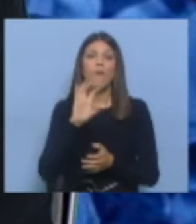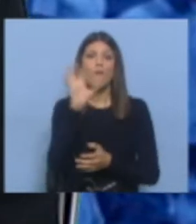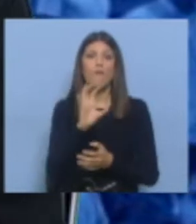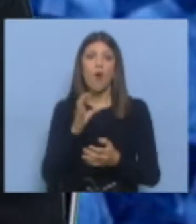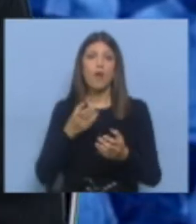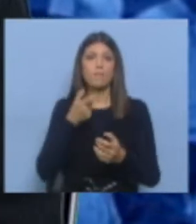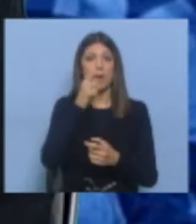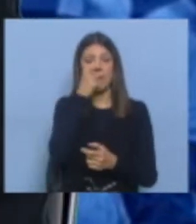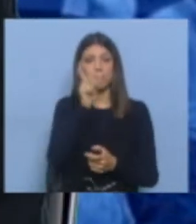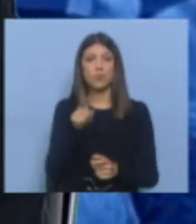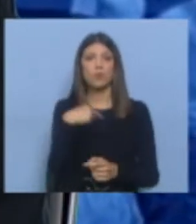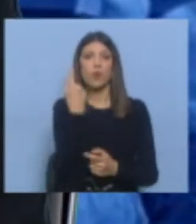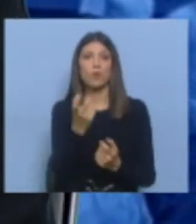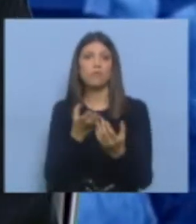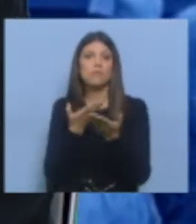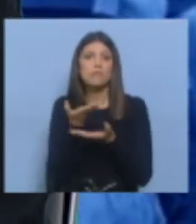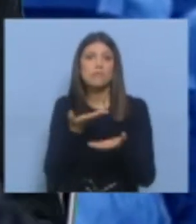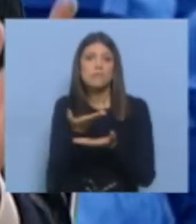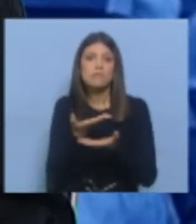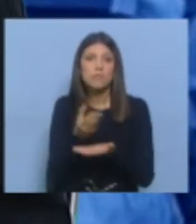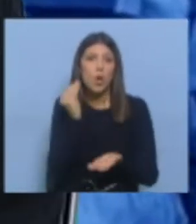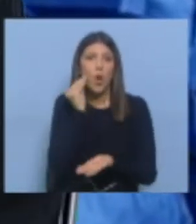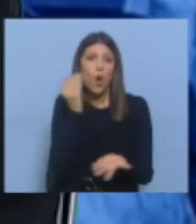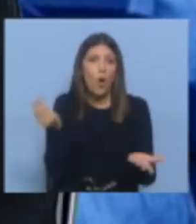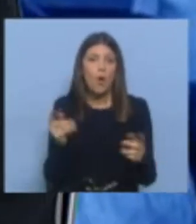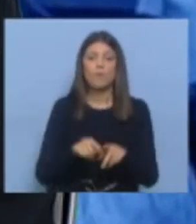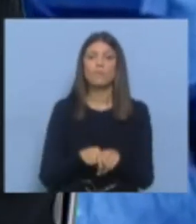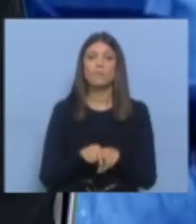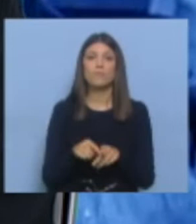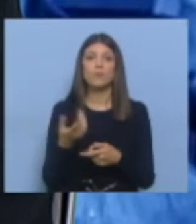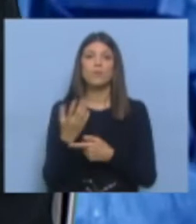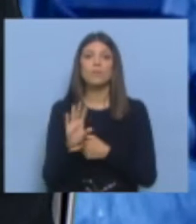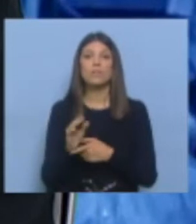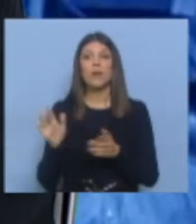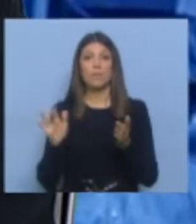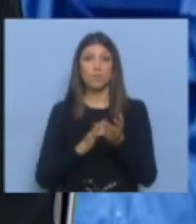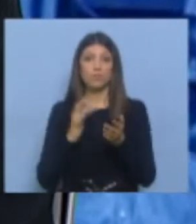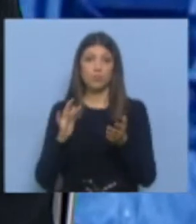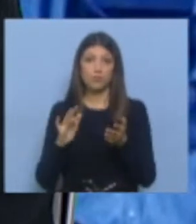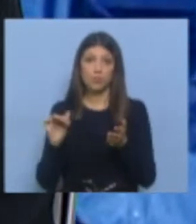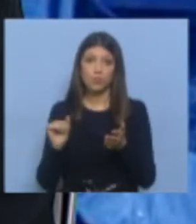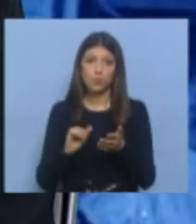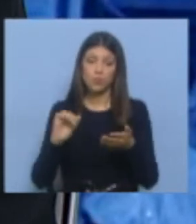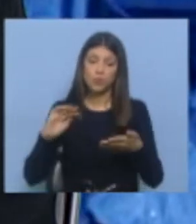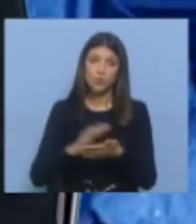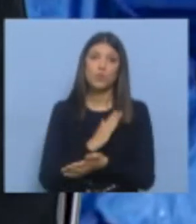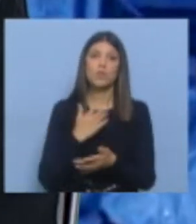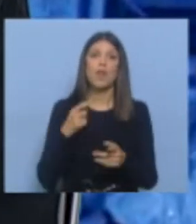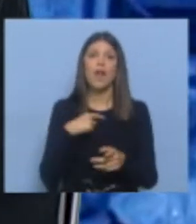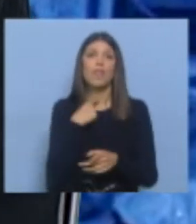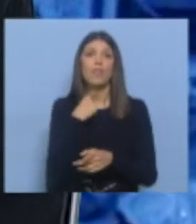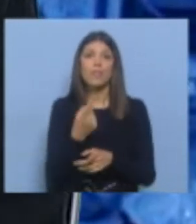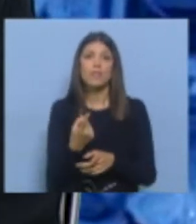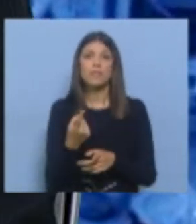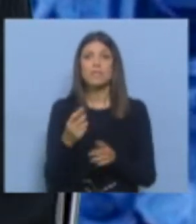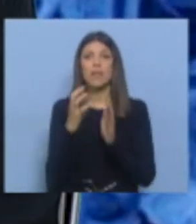não deixar que... O Economist trazia esta semana um texto em que